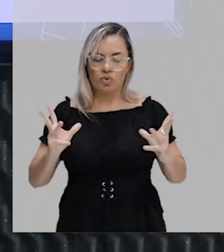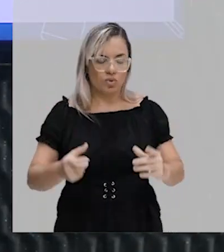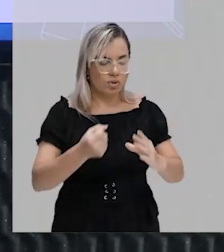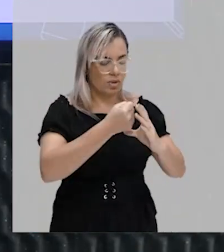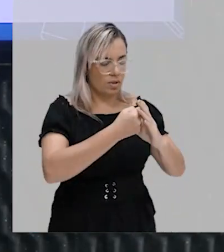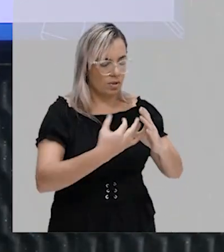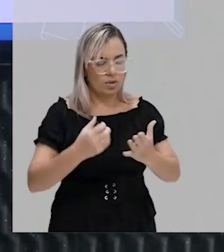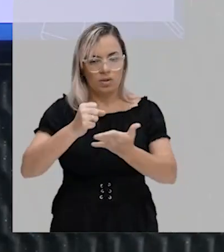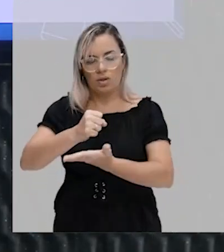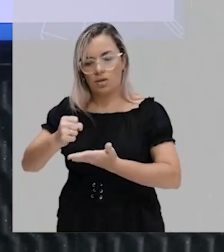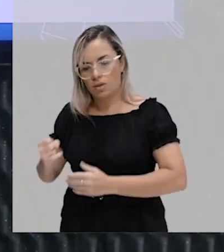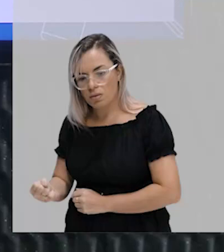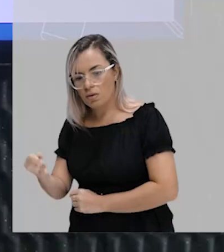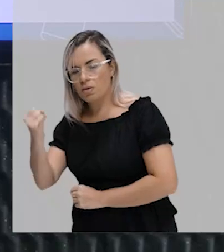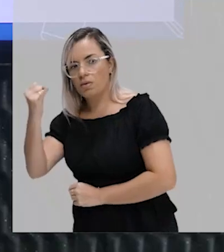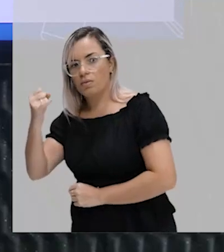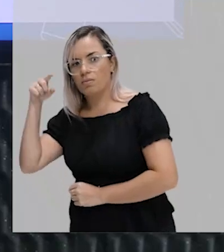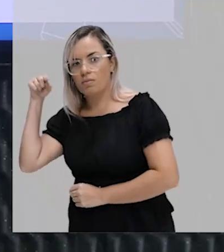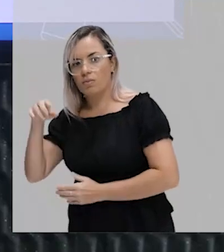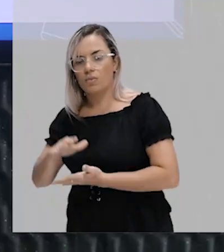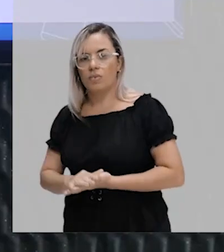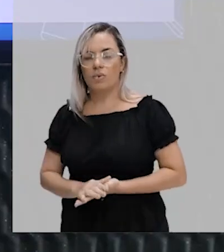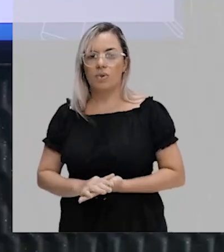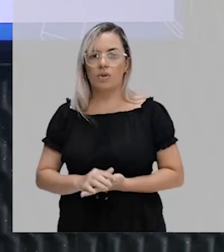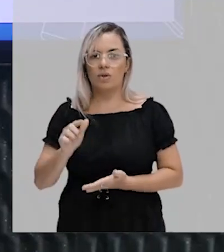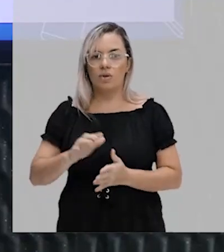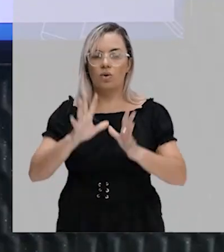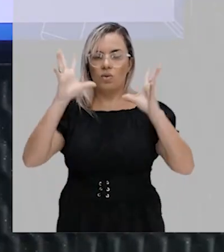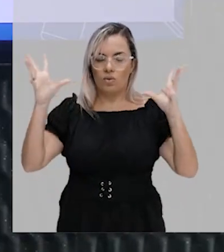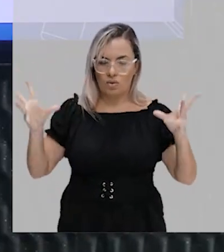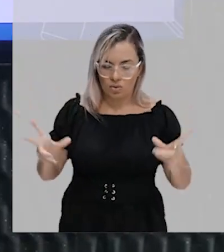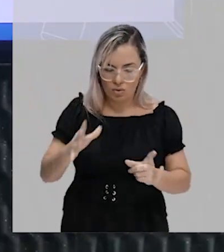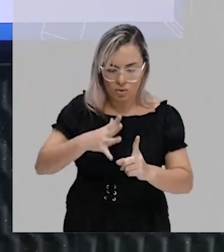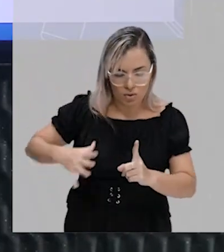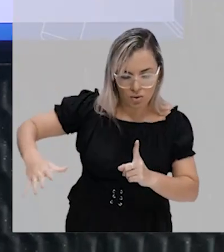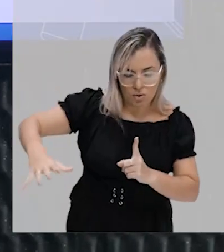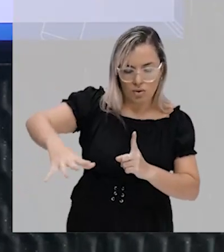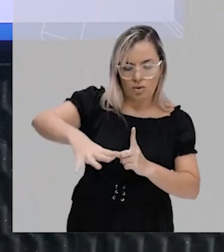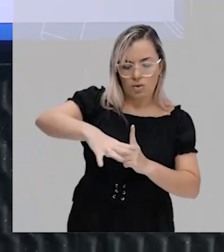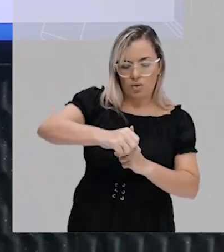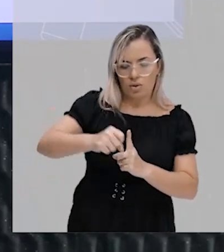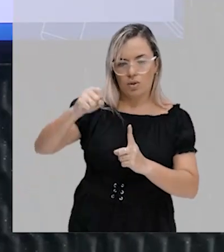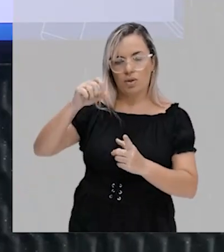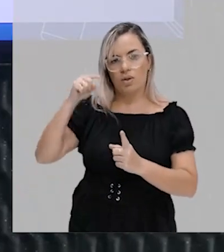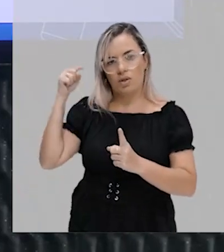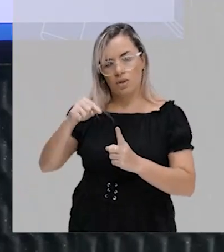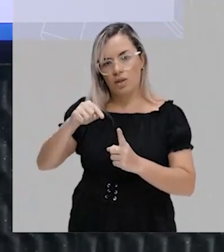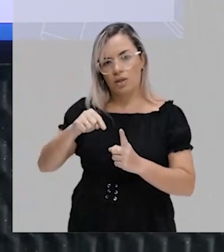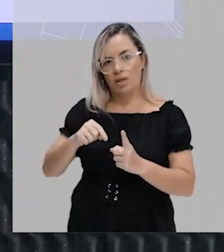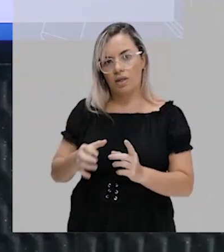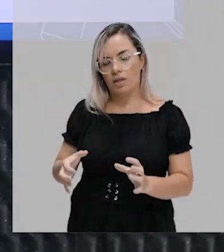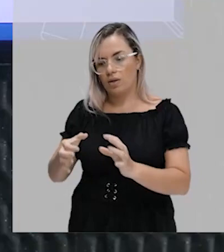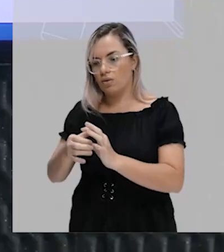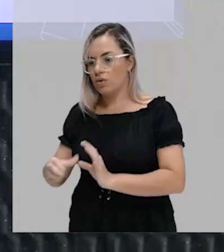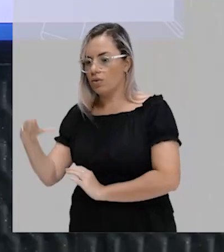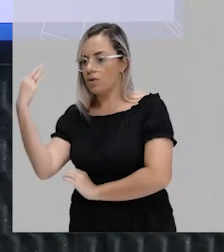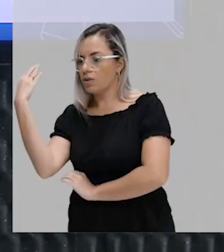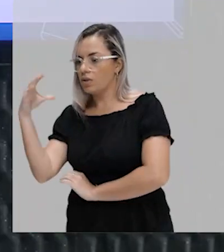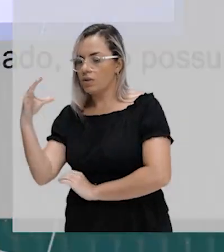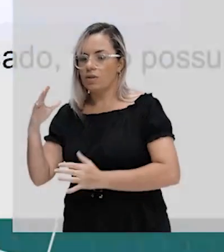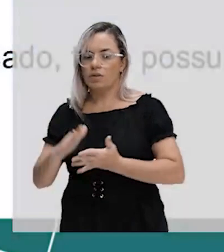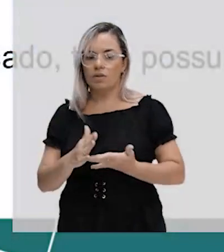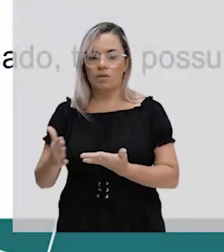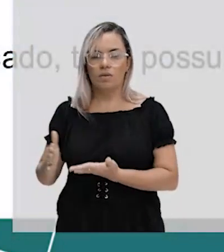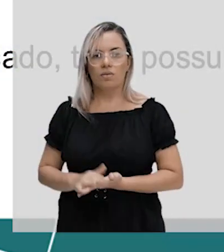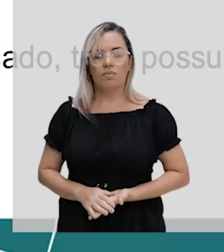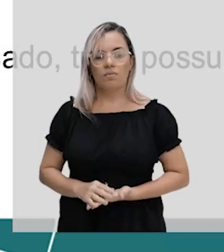essenciais, fundamentais para a gente dizer, finalmente, que a sociologia se tornou uma ciência. Ok? Vamos adiante,